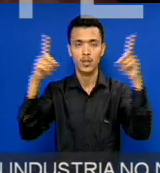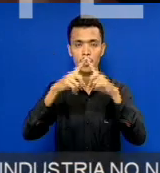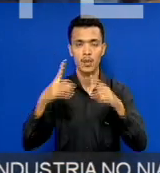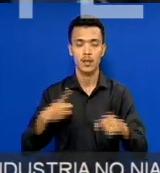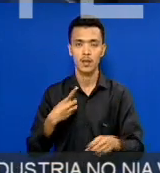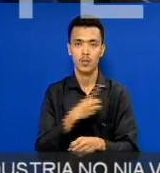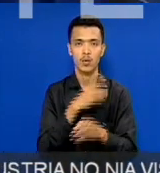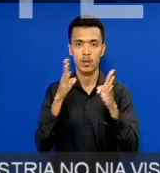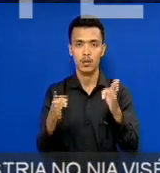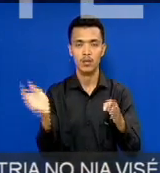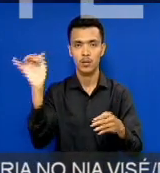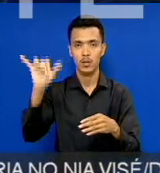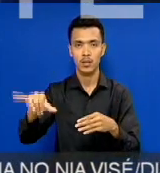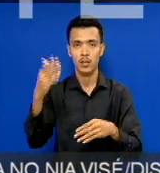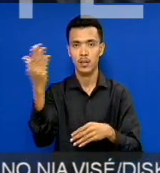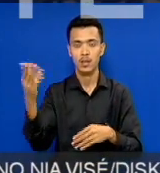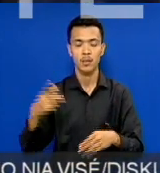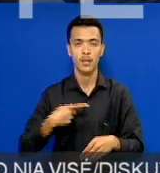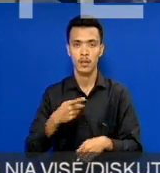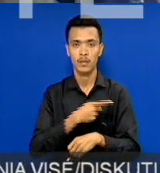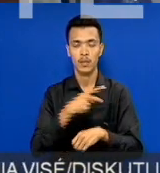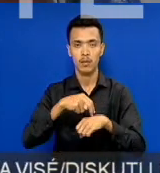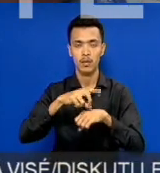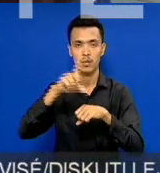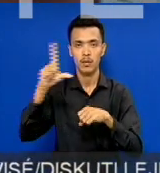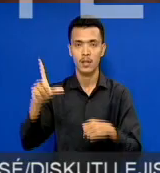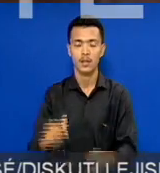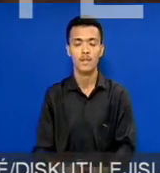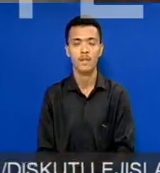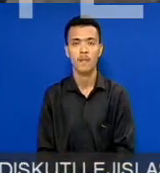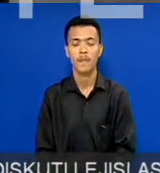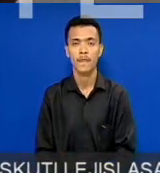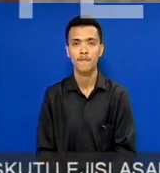ih parlamento nacional. Laurindo Razahaba, Agustino Neno, RTTL.